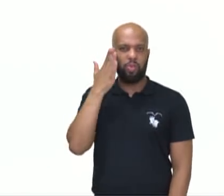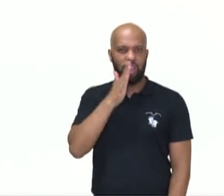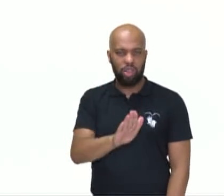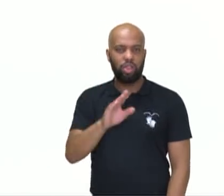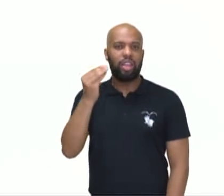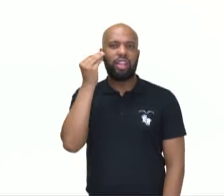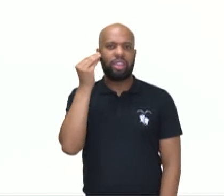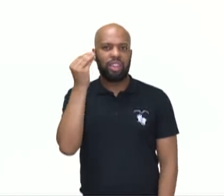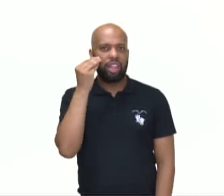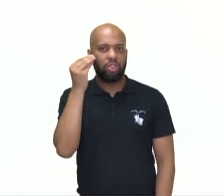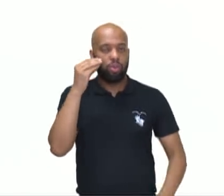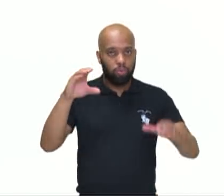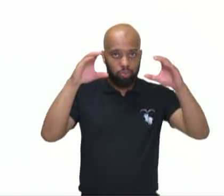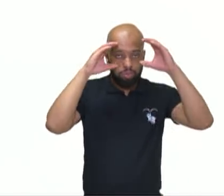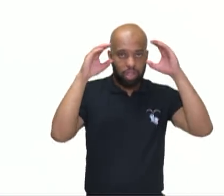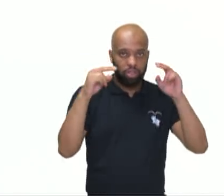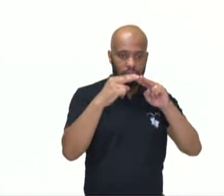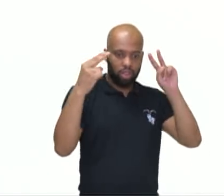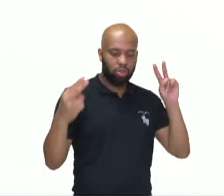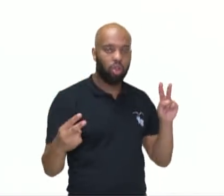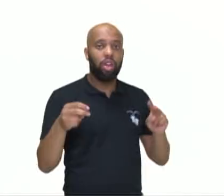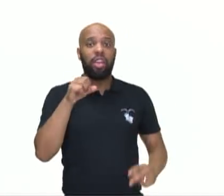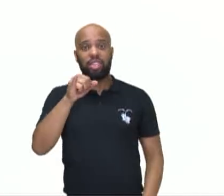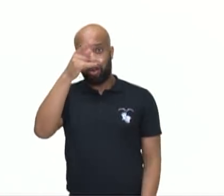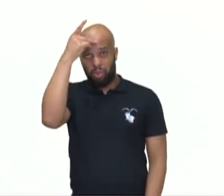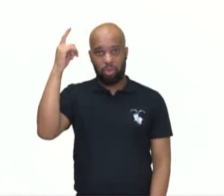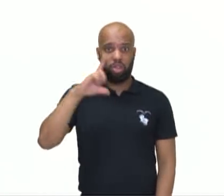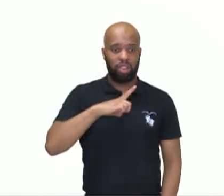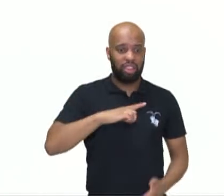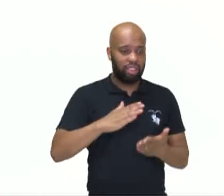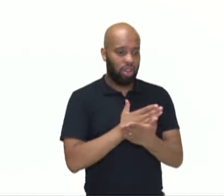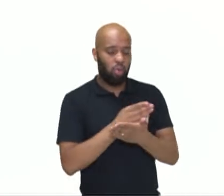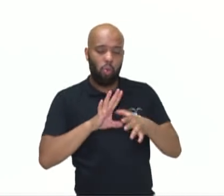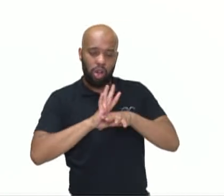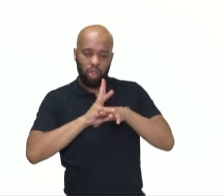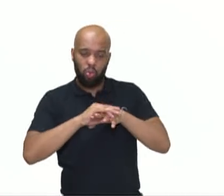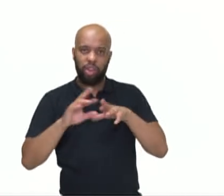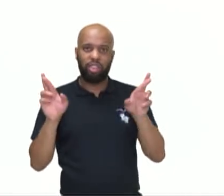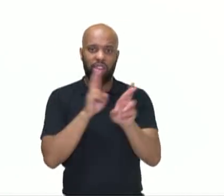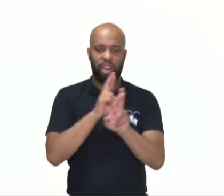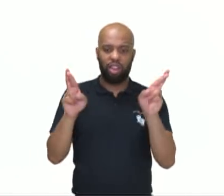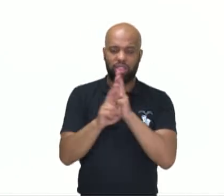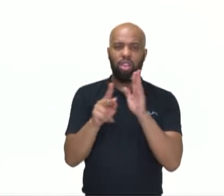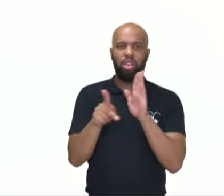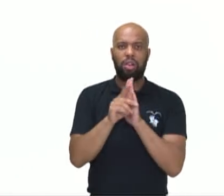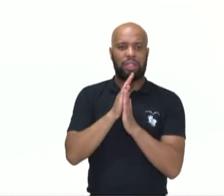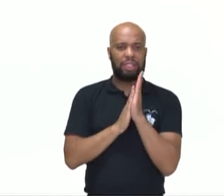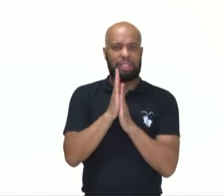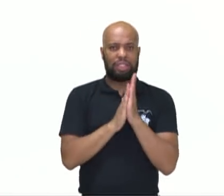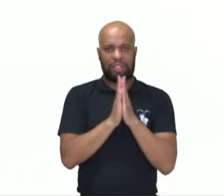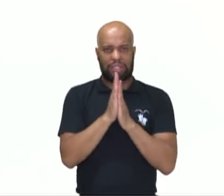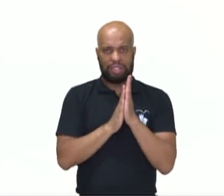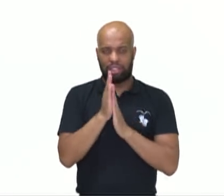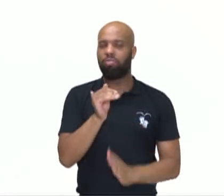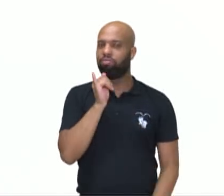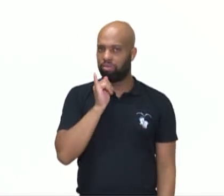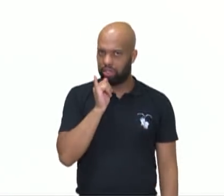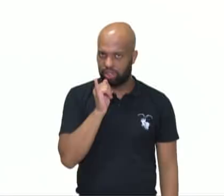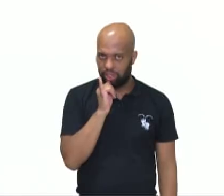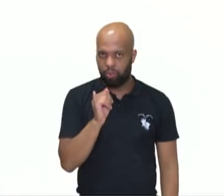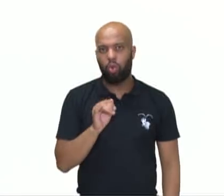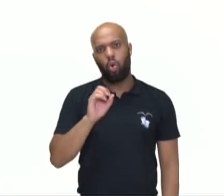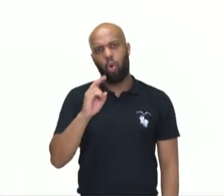virtual para tratar fobias e doenças relacionadas à ansiedade, por exemplo,